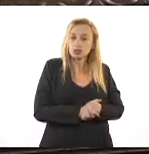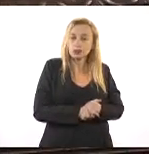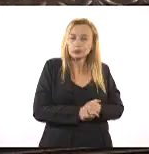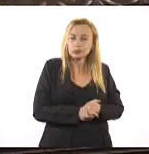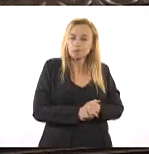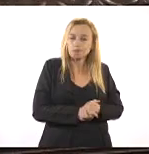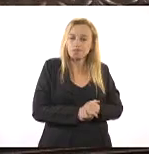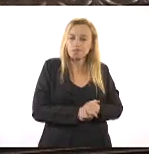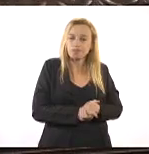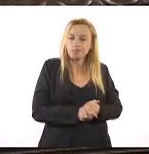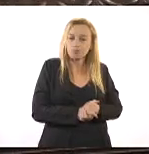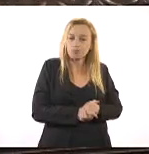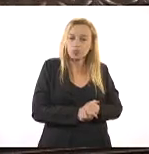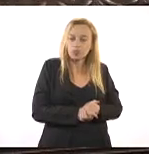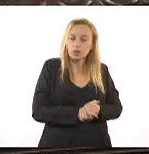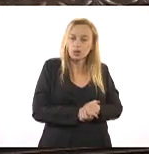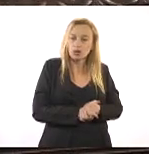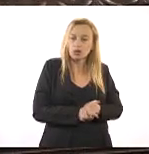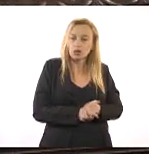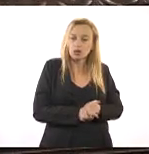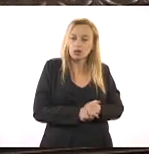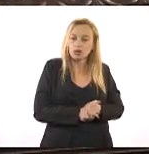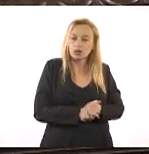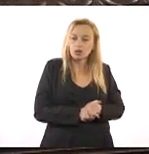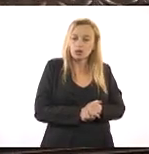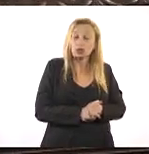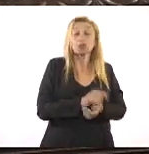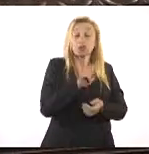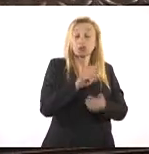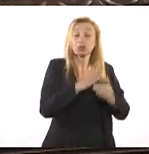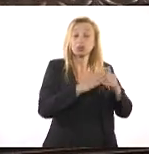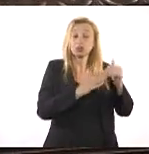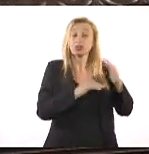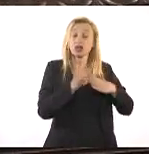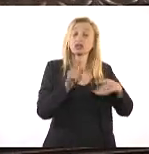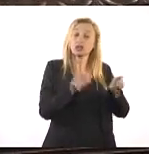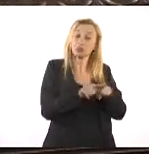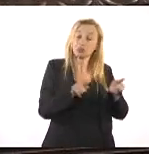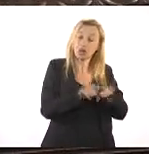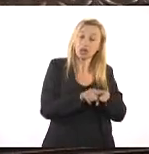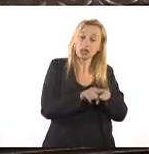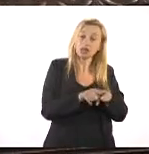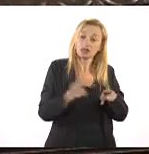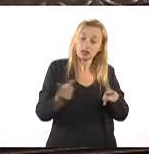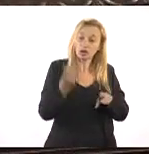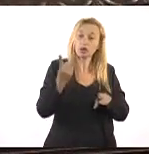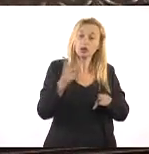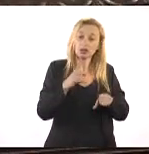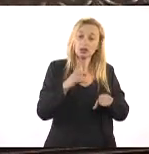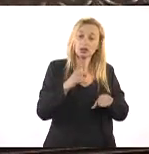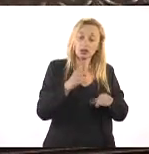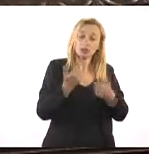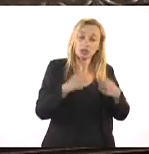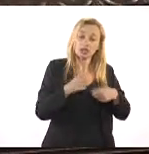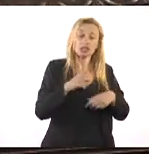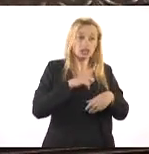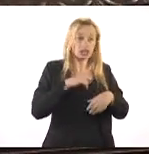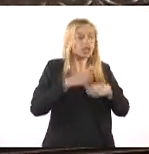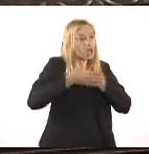objetivamente vendo que esse é o profissional que também merece carinho,